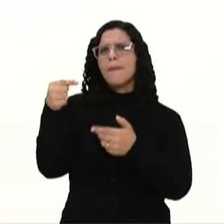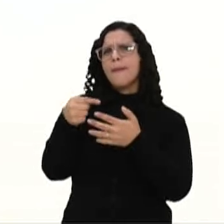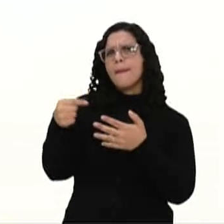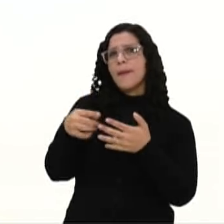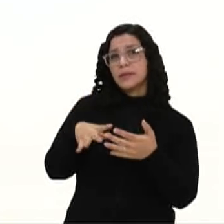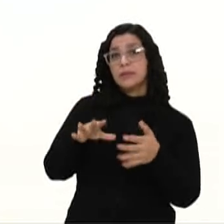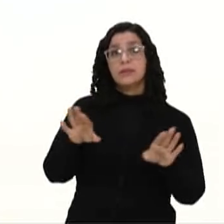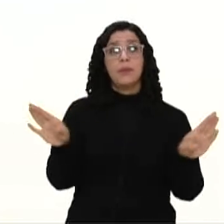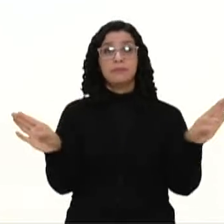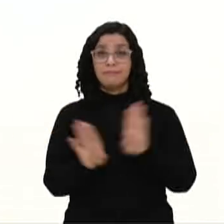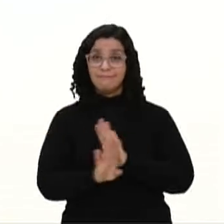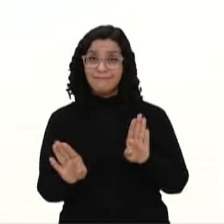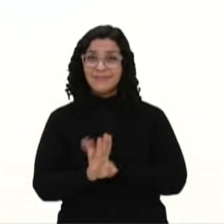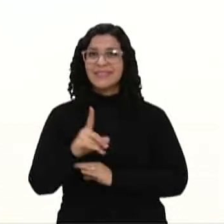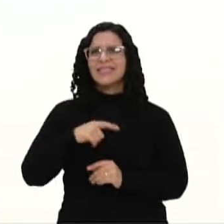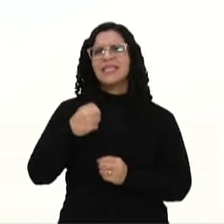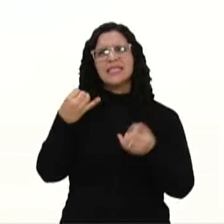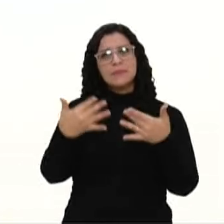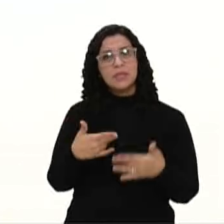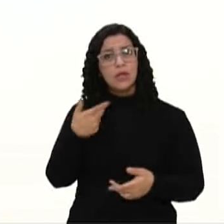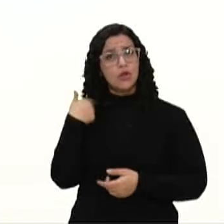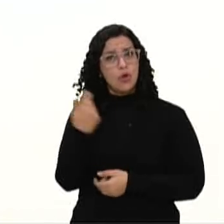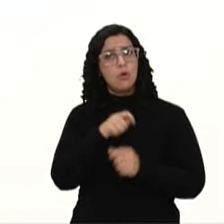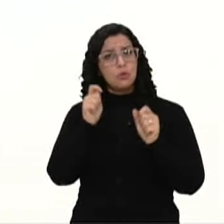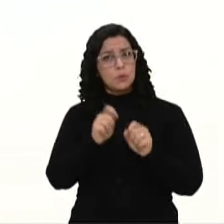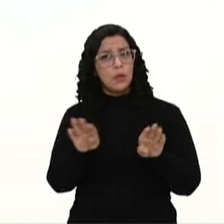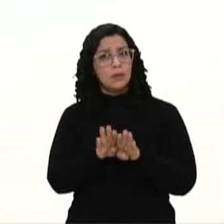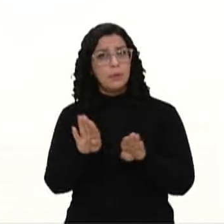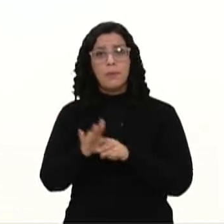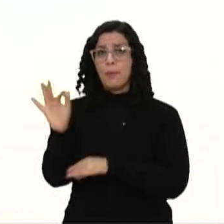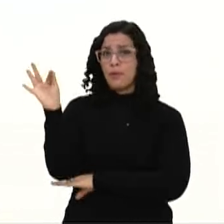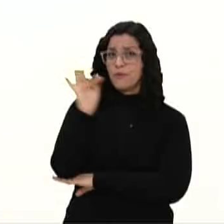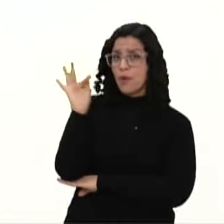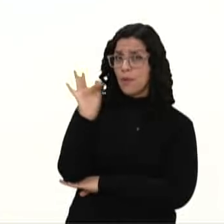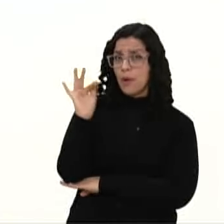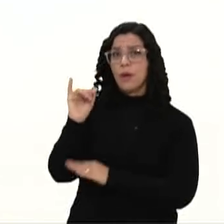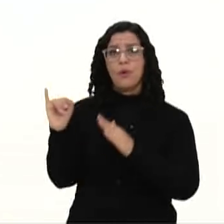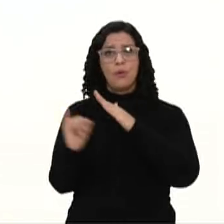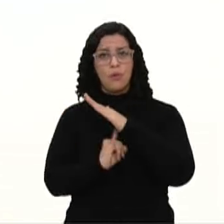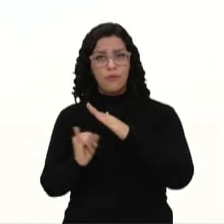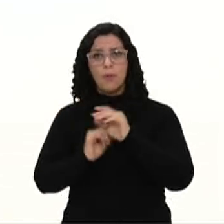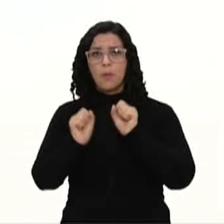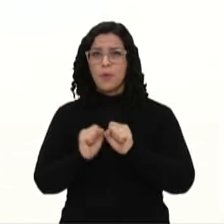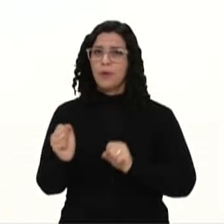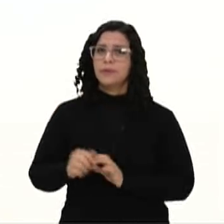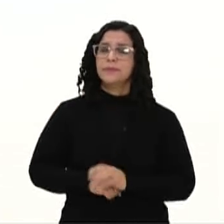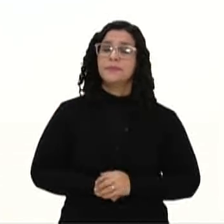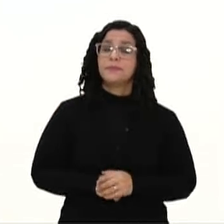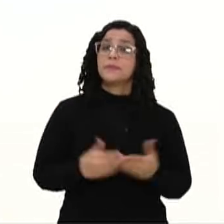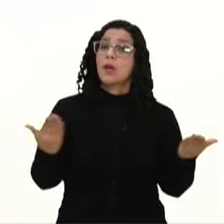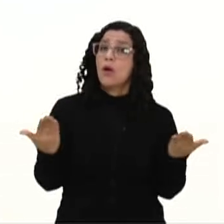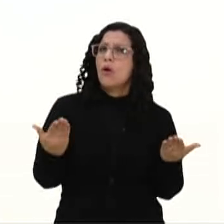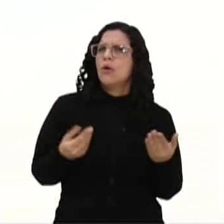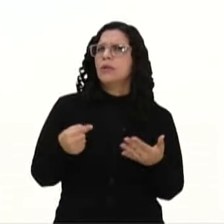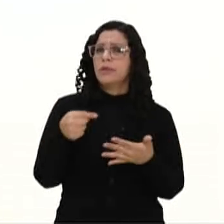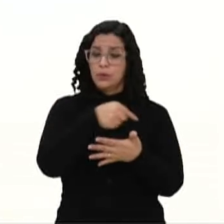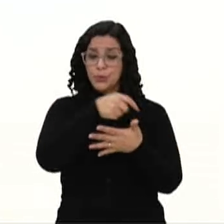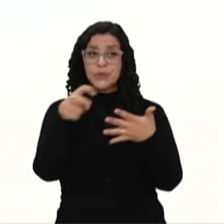Despedida. Saudações do remetente que podem ser de cunho formal ou informal. Veja